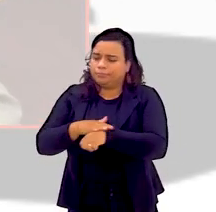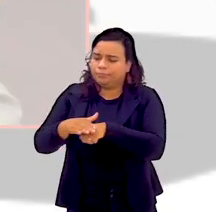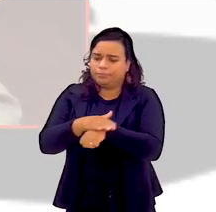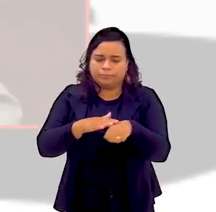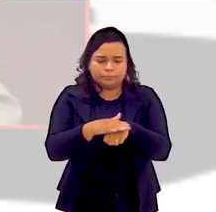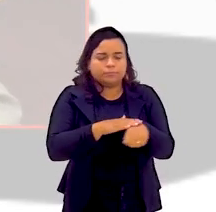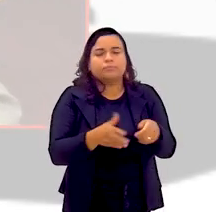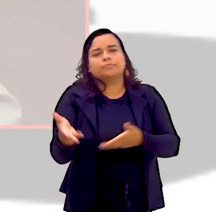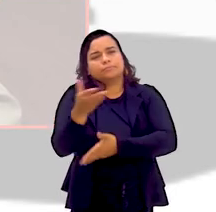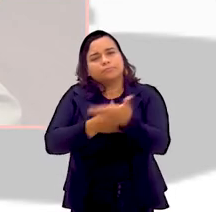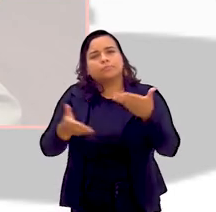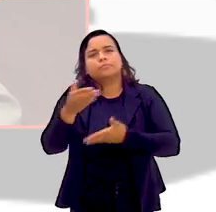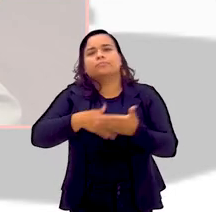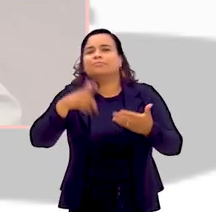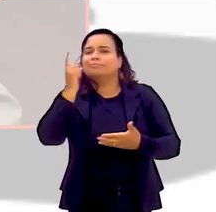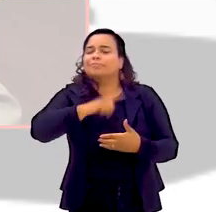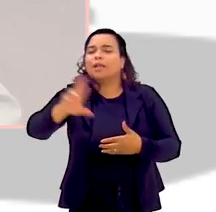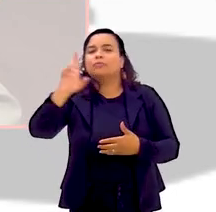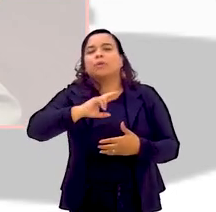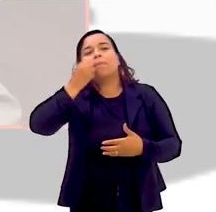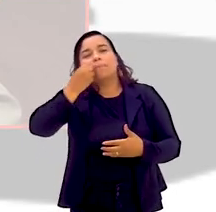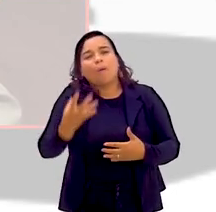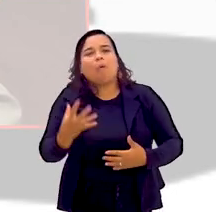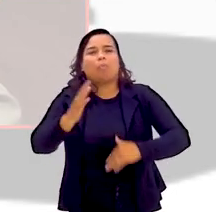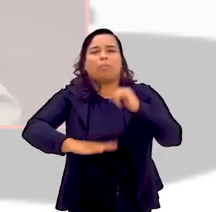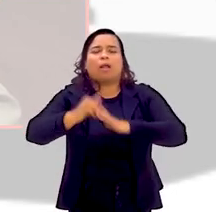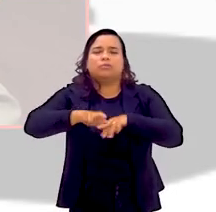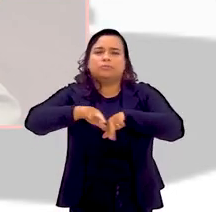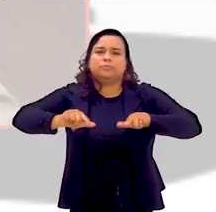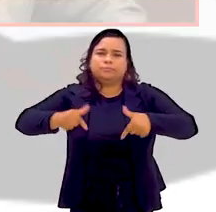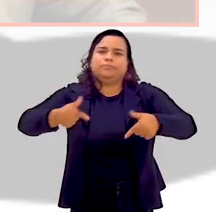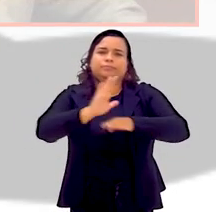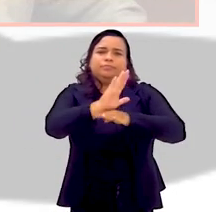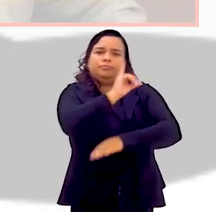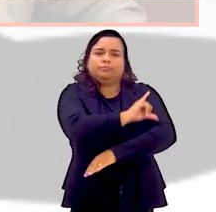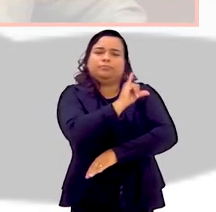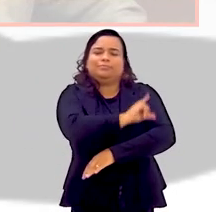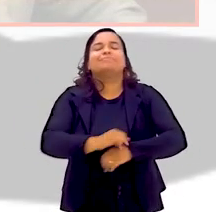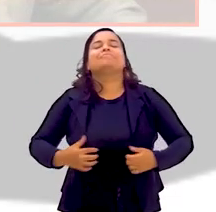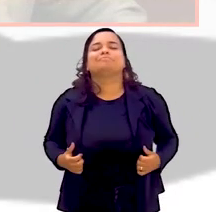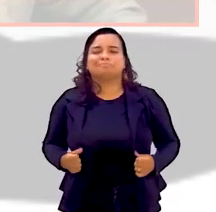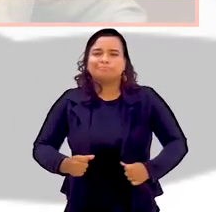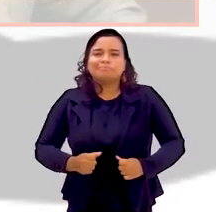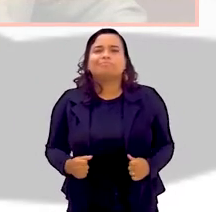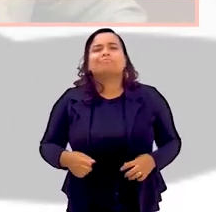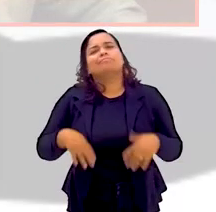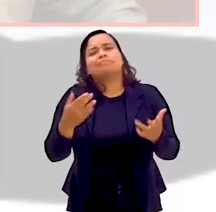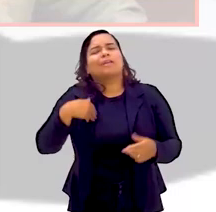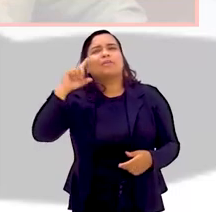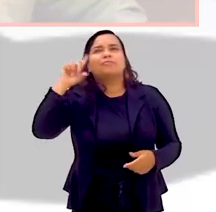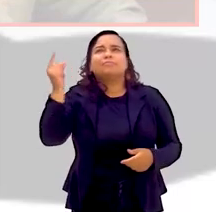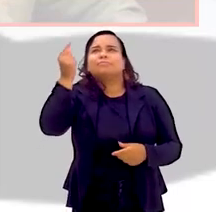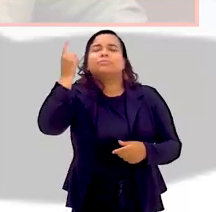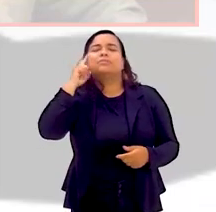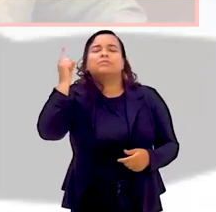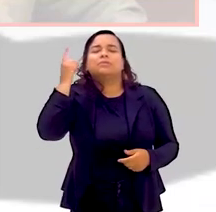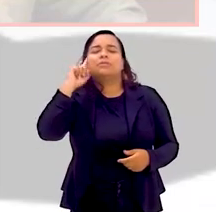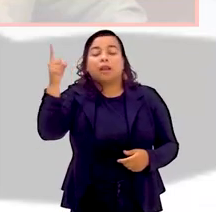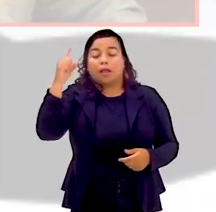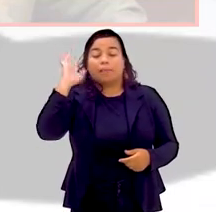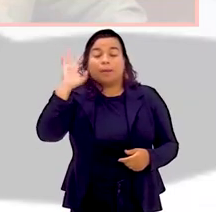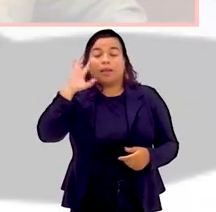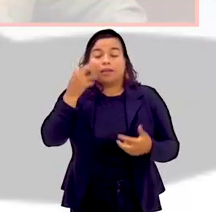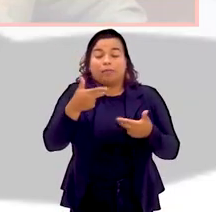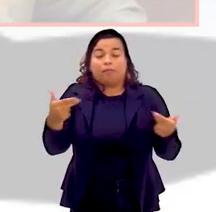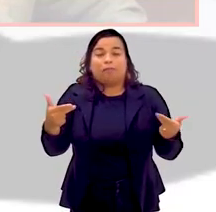confabulação possa resultar em coisas muito práticas e efetivas para o Rio de Janeiro. Me ocorreu algo que, quando você